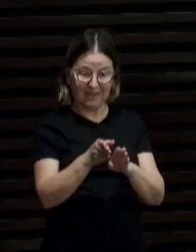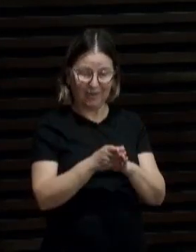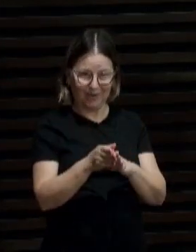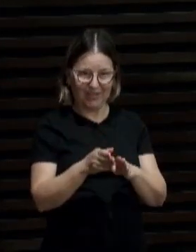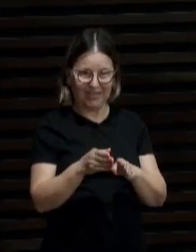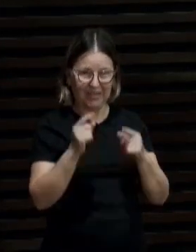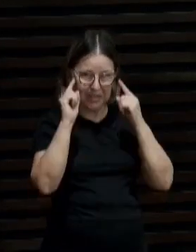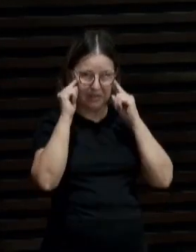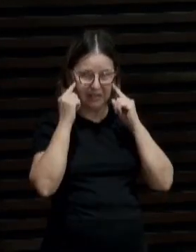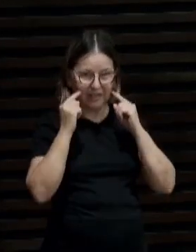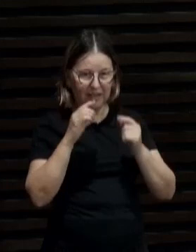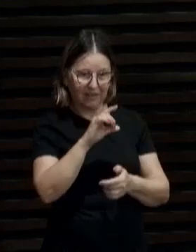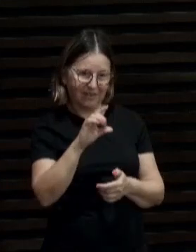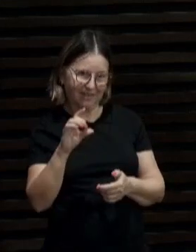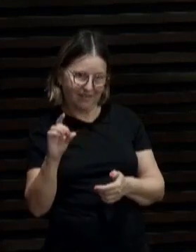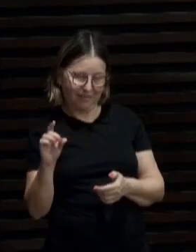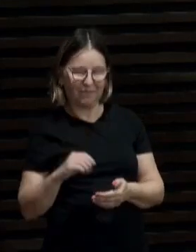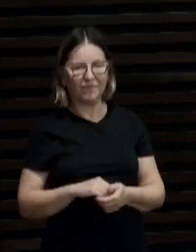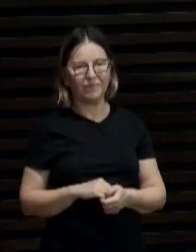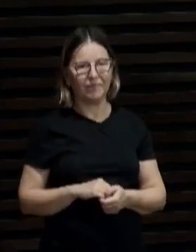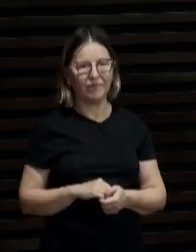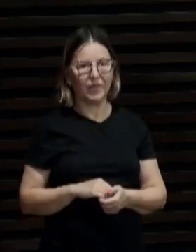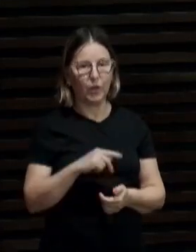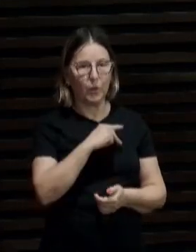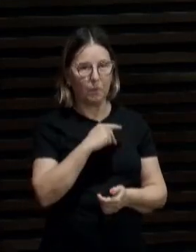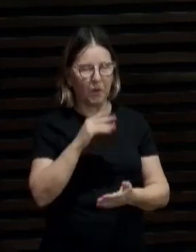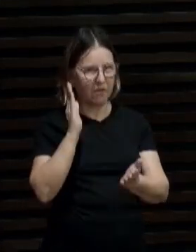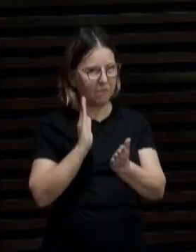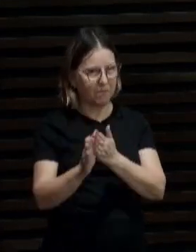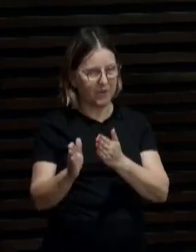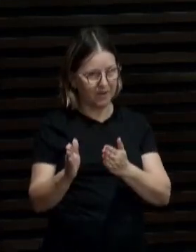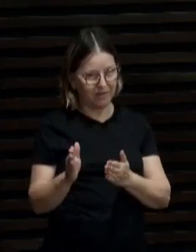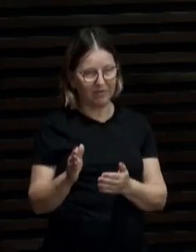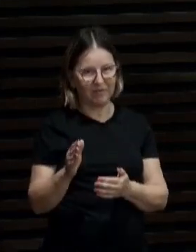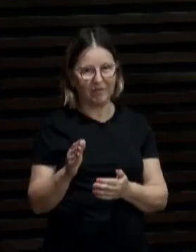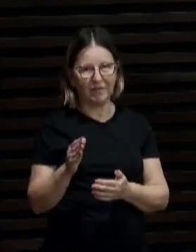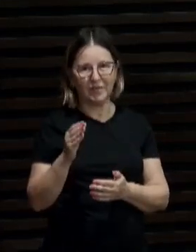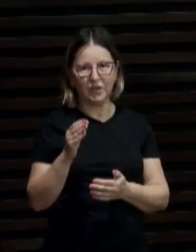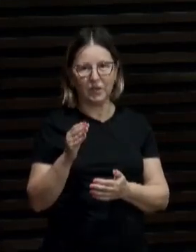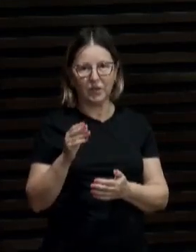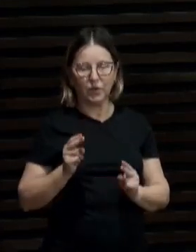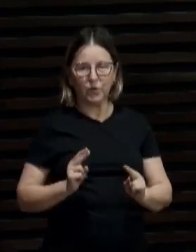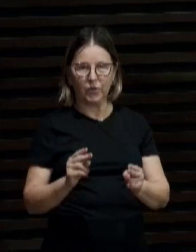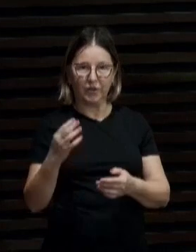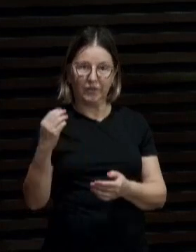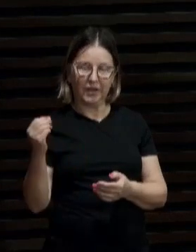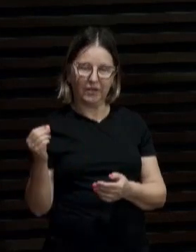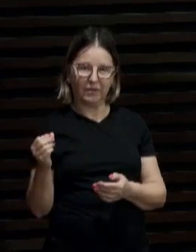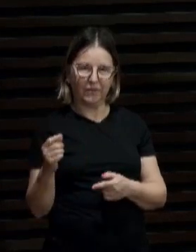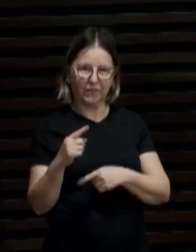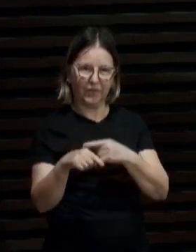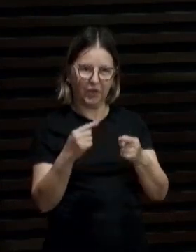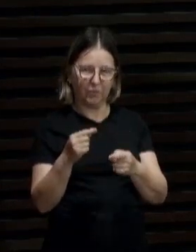Paulo, ele havia partido de Éfeso para continuar a sua viagem, e no finalzinho ele passa numa cidade